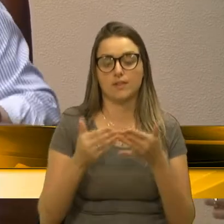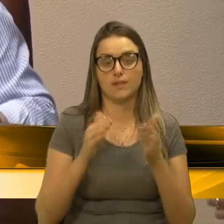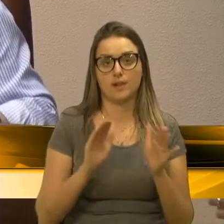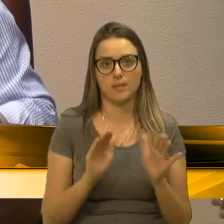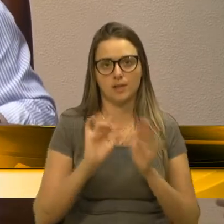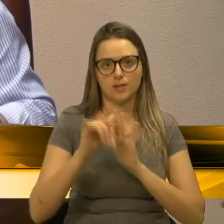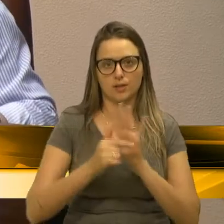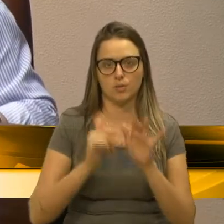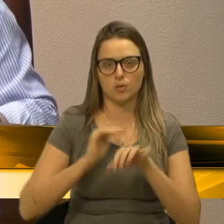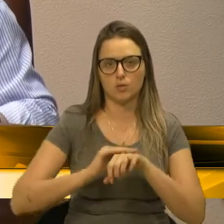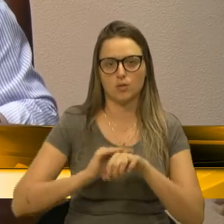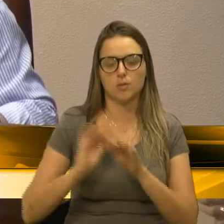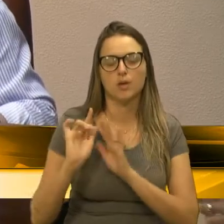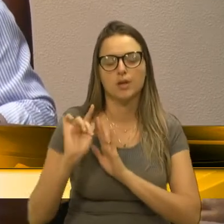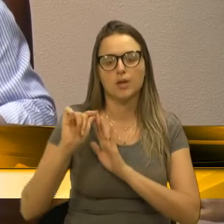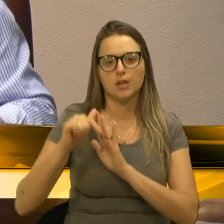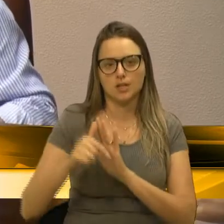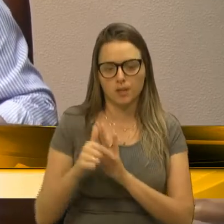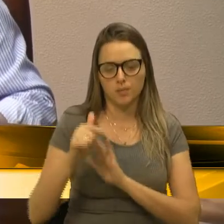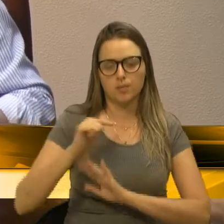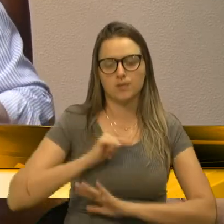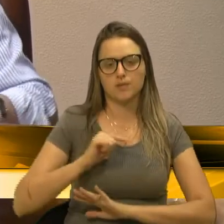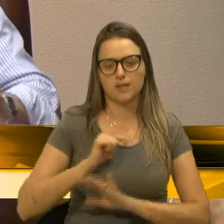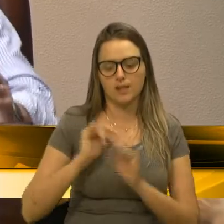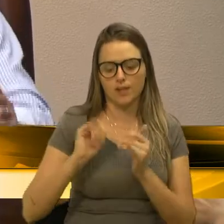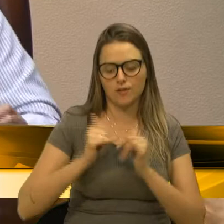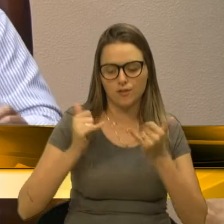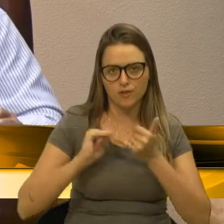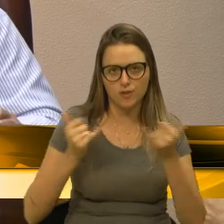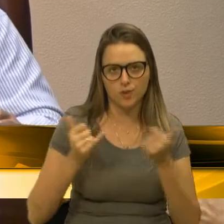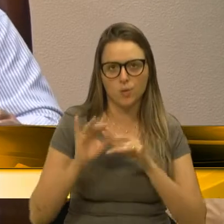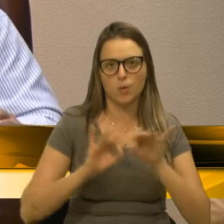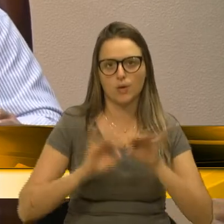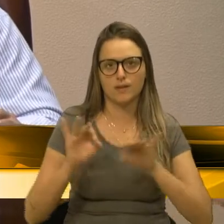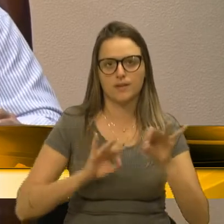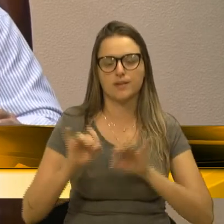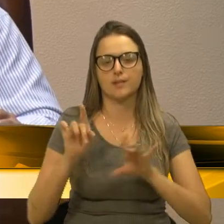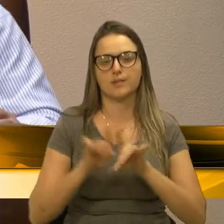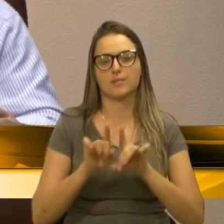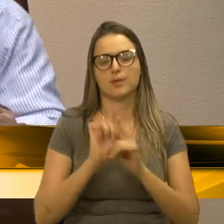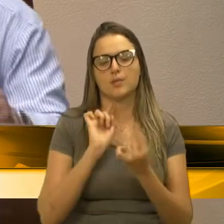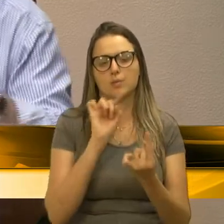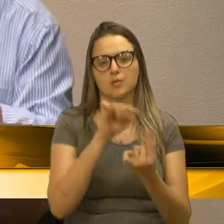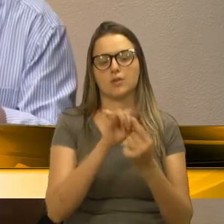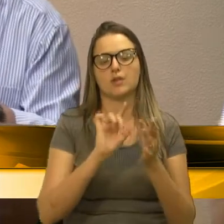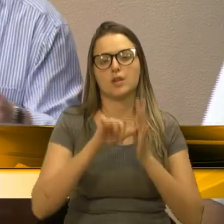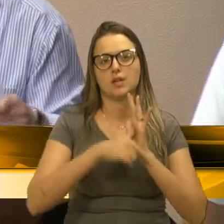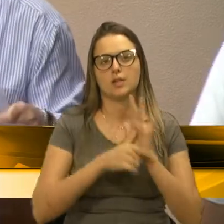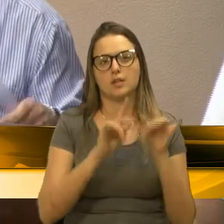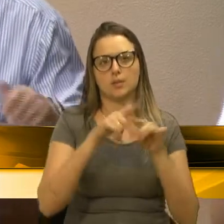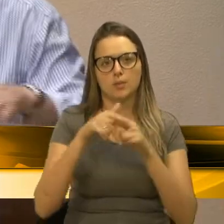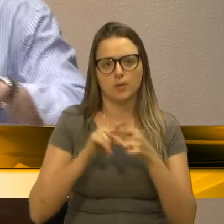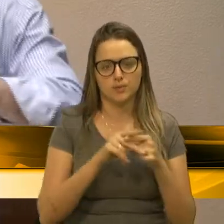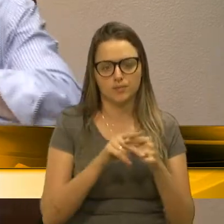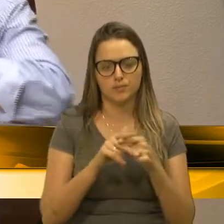Após essa, também, aterrar a fiação elétrica também era um dos objetivos. Após essa revitalização